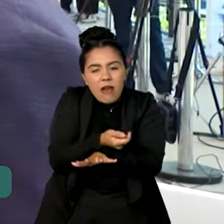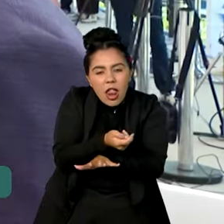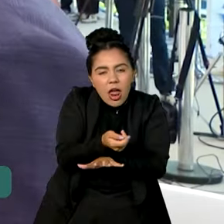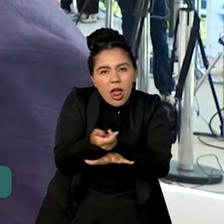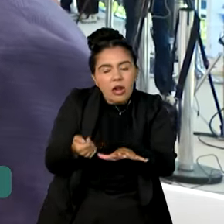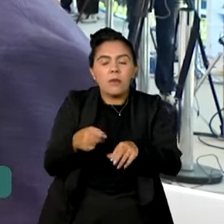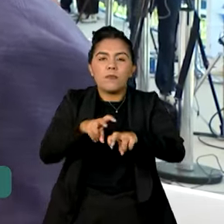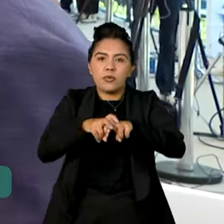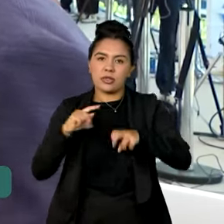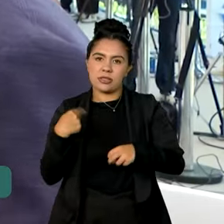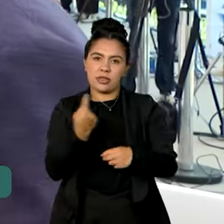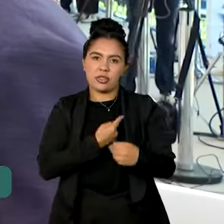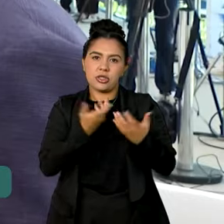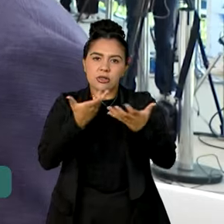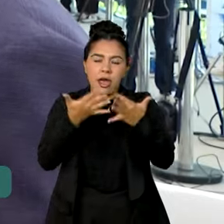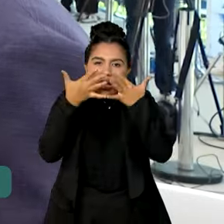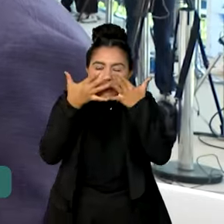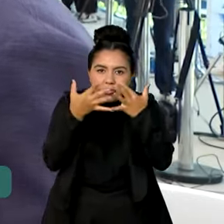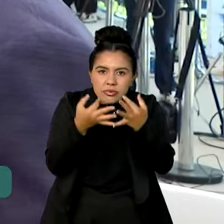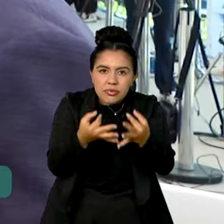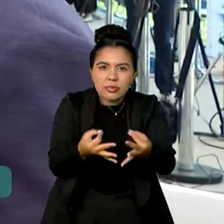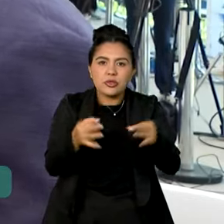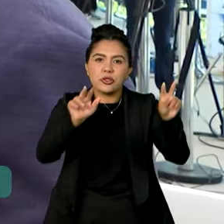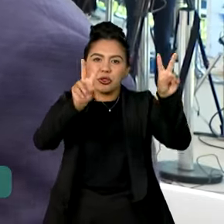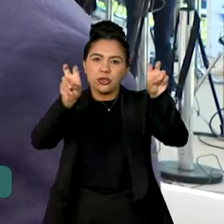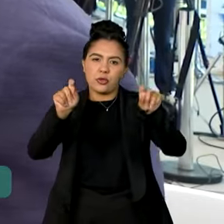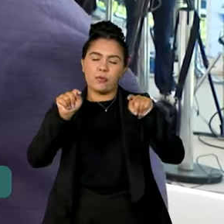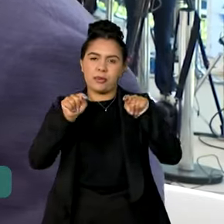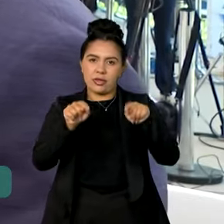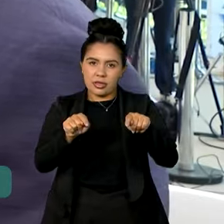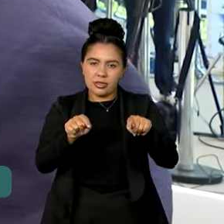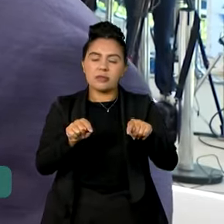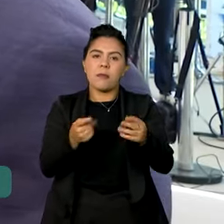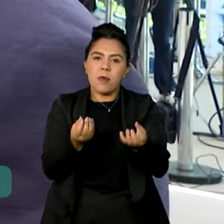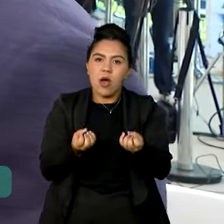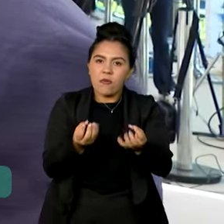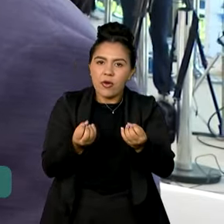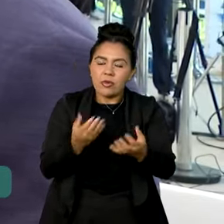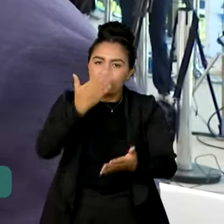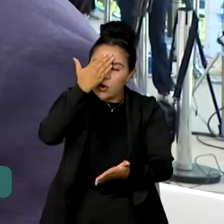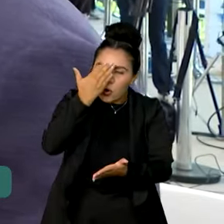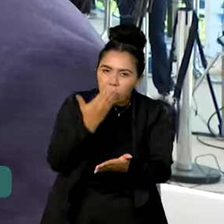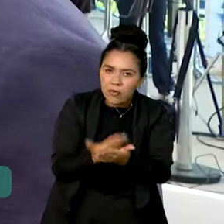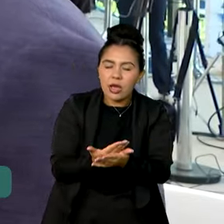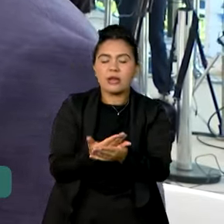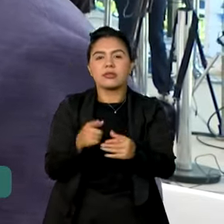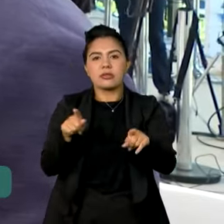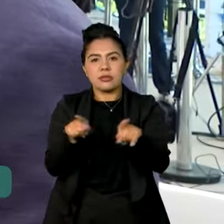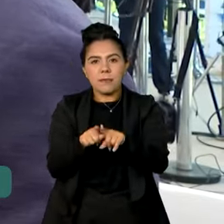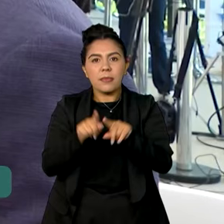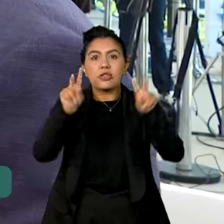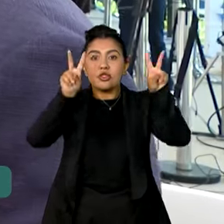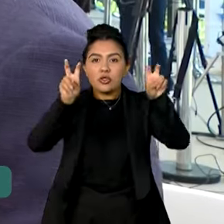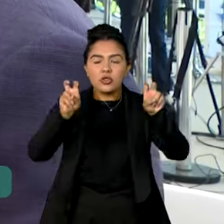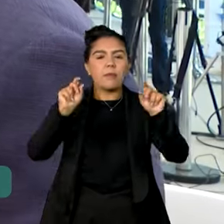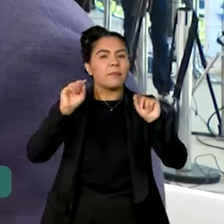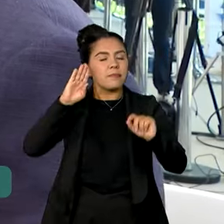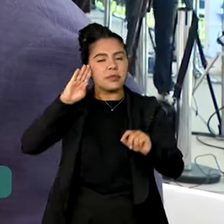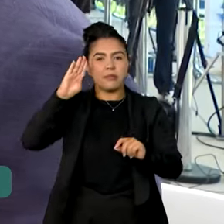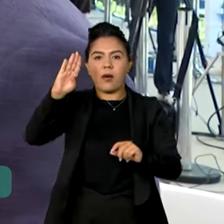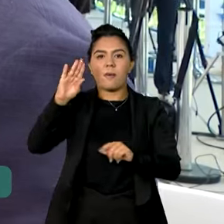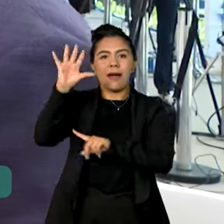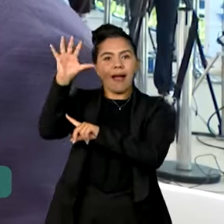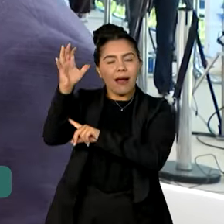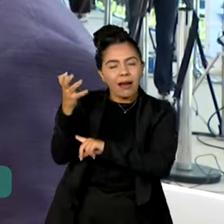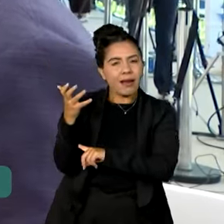tema, que é a integridade da informação no que diz respeito ao tema das mudanças climáticas e tudo isso que a gente está debatendo